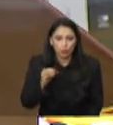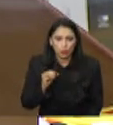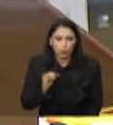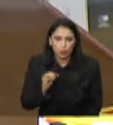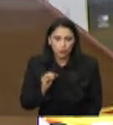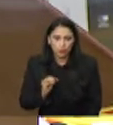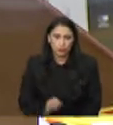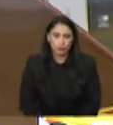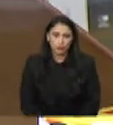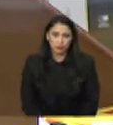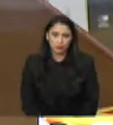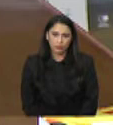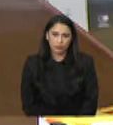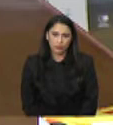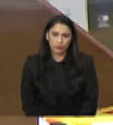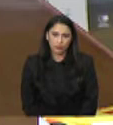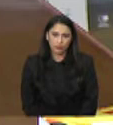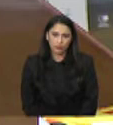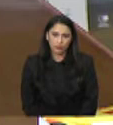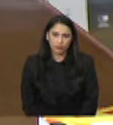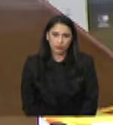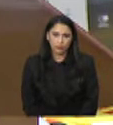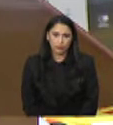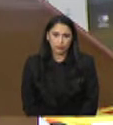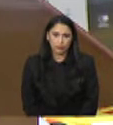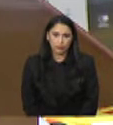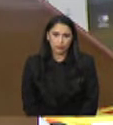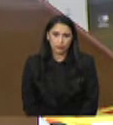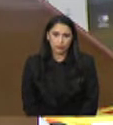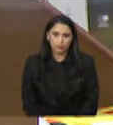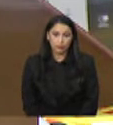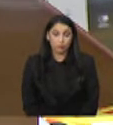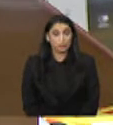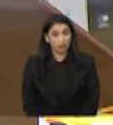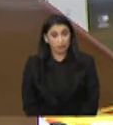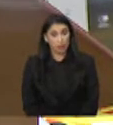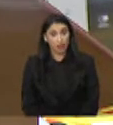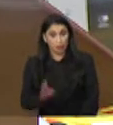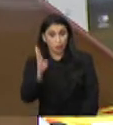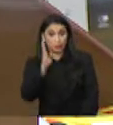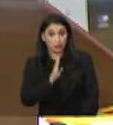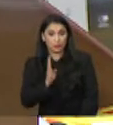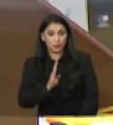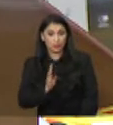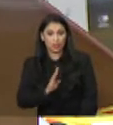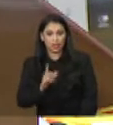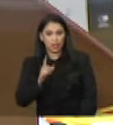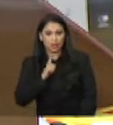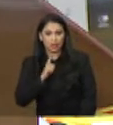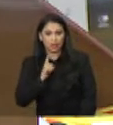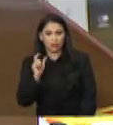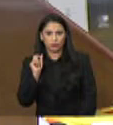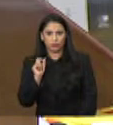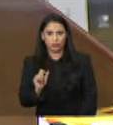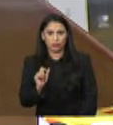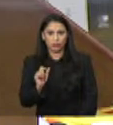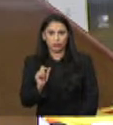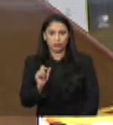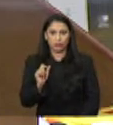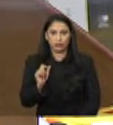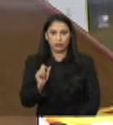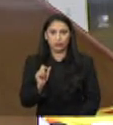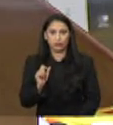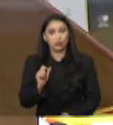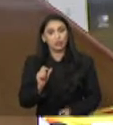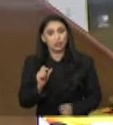um dos brasileiros ele conseguiu destacar mas foi iminente da República